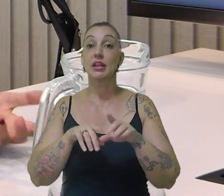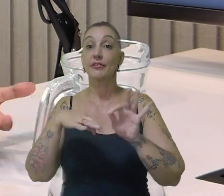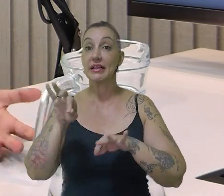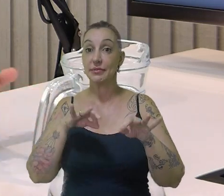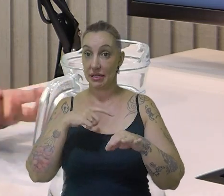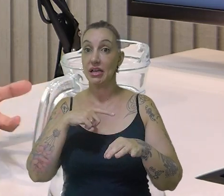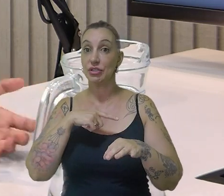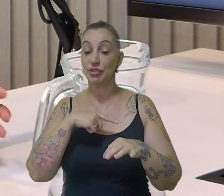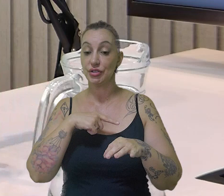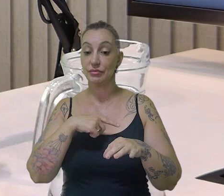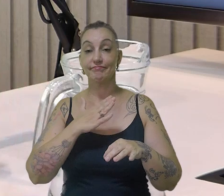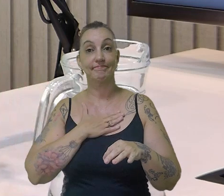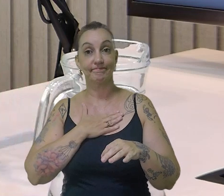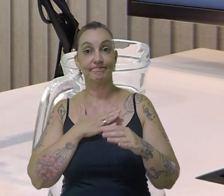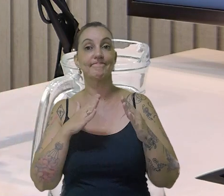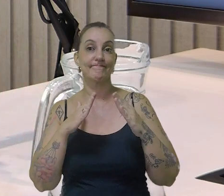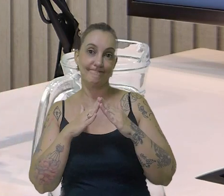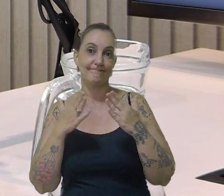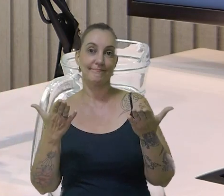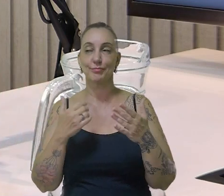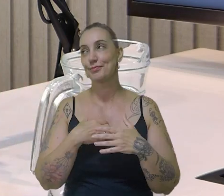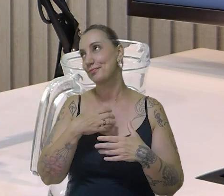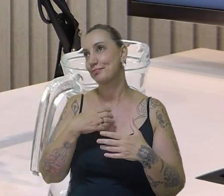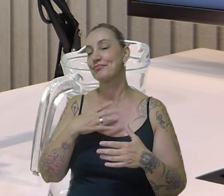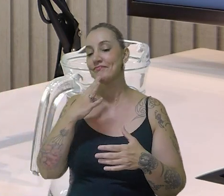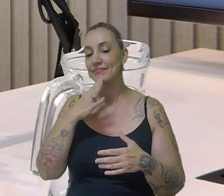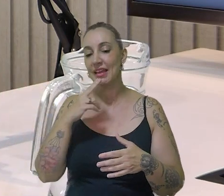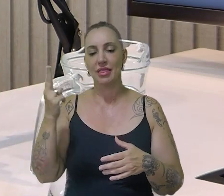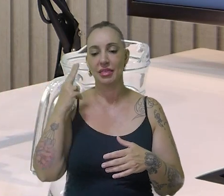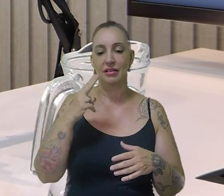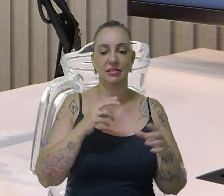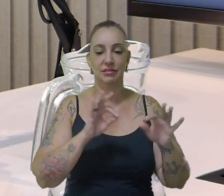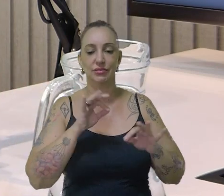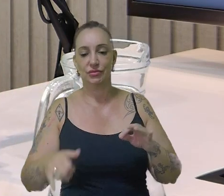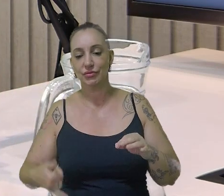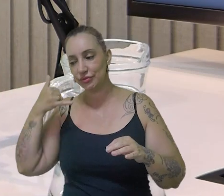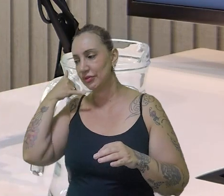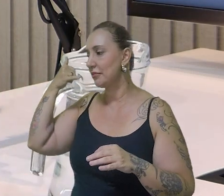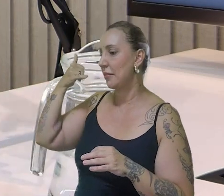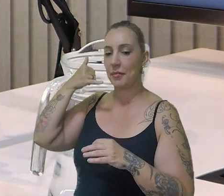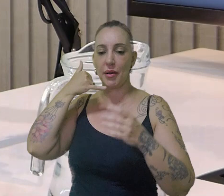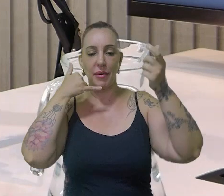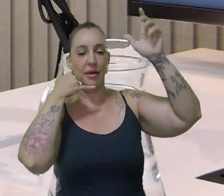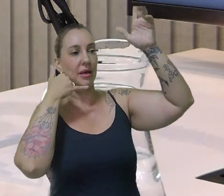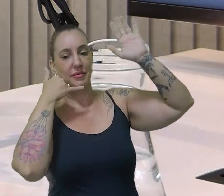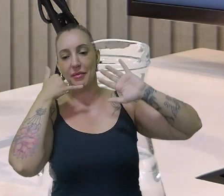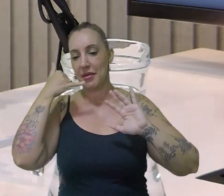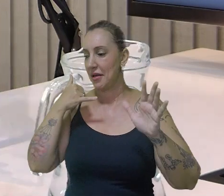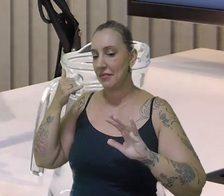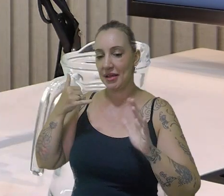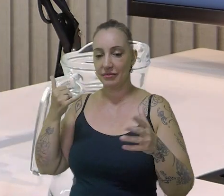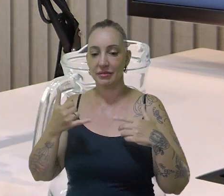uma flexibilidade né enfim era minha casa então quando não dava não dava às vezes estava fazendo montagem tocava o telefone eu atendia aham